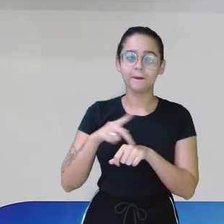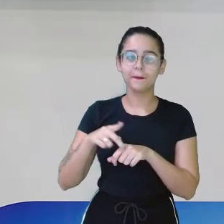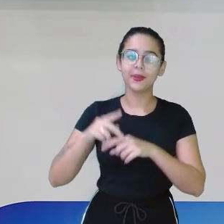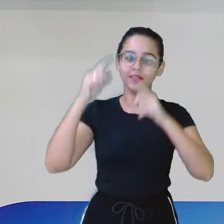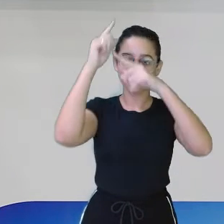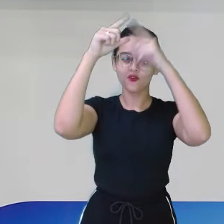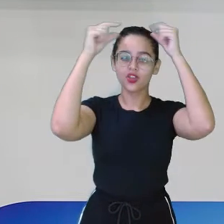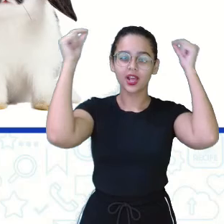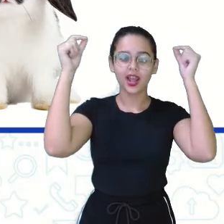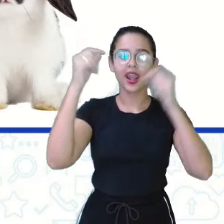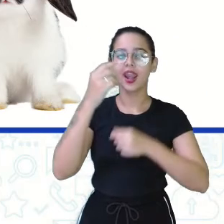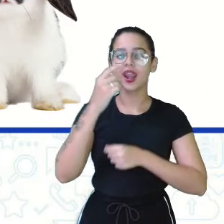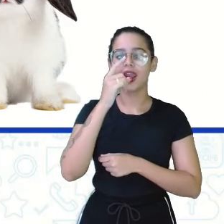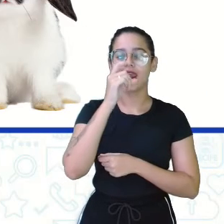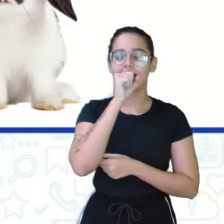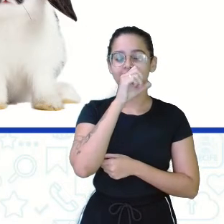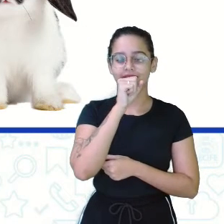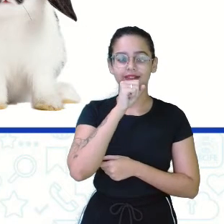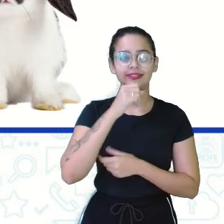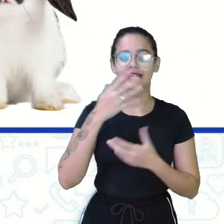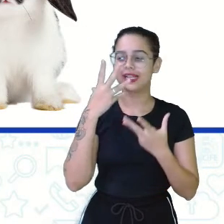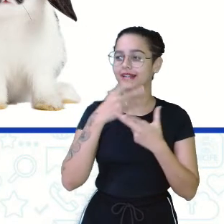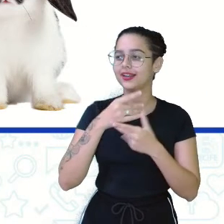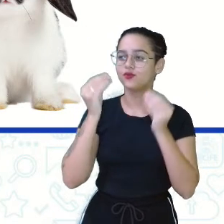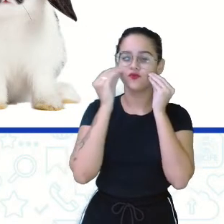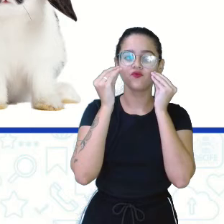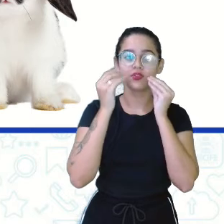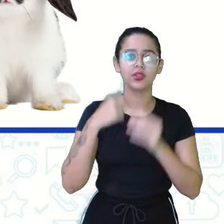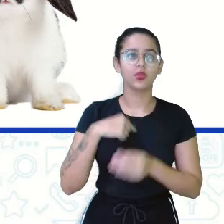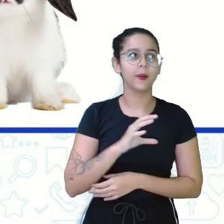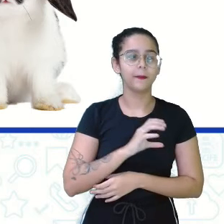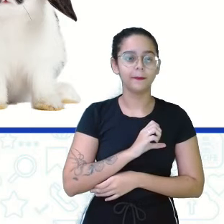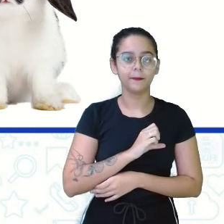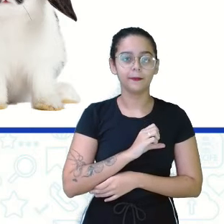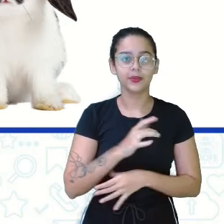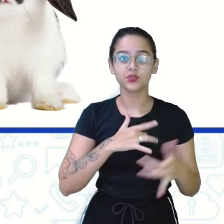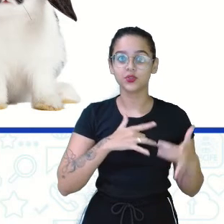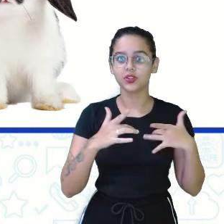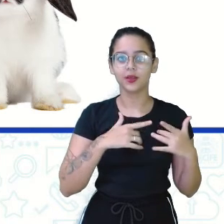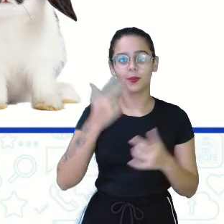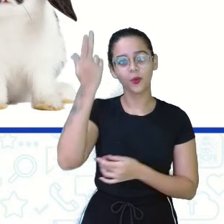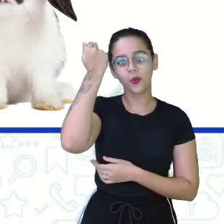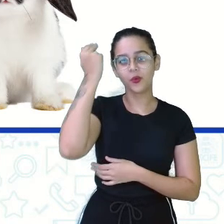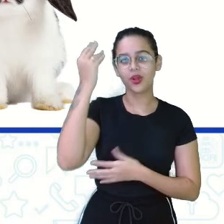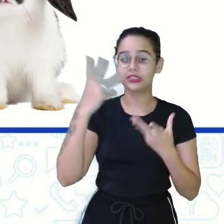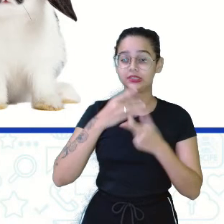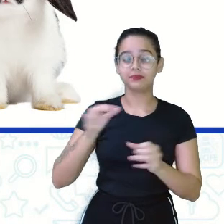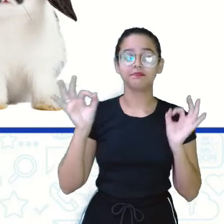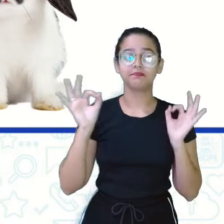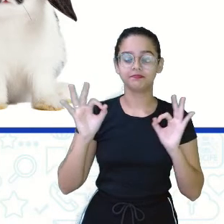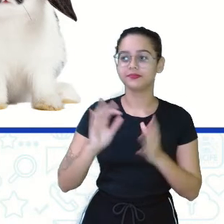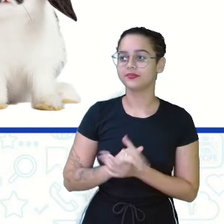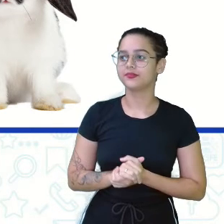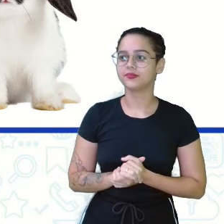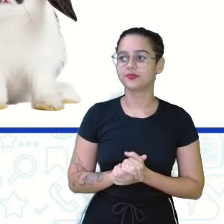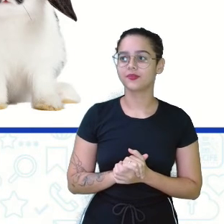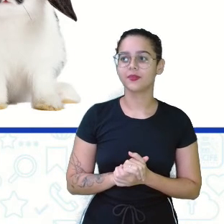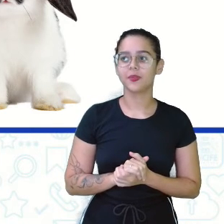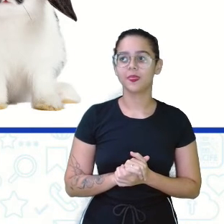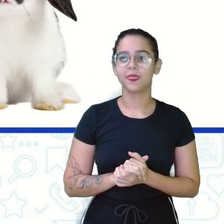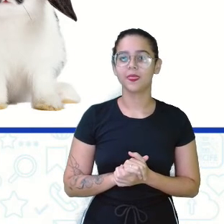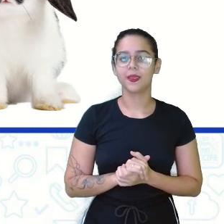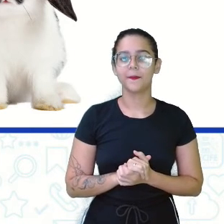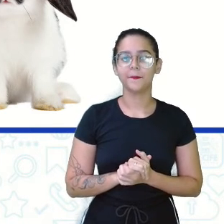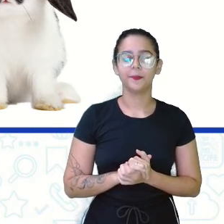laranja na cabeça, menina. Olha, eu sou apaixonada por coelho, eu acho muito lindo. Eu também. Não é? E olha que